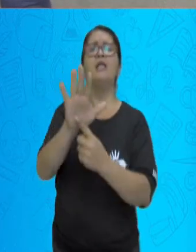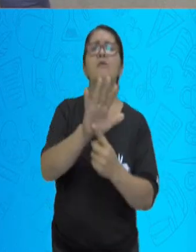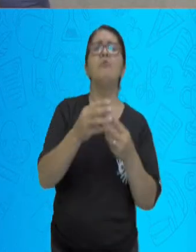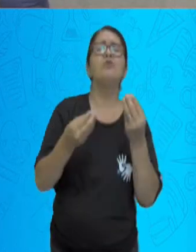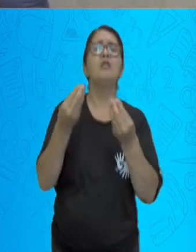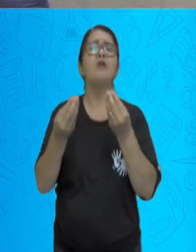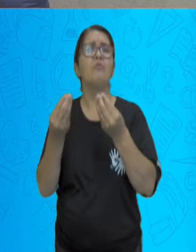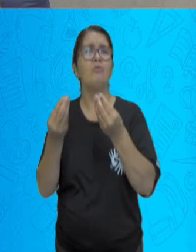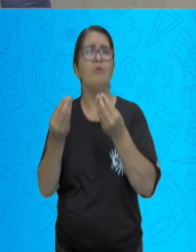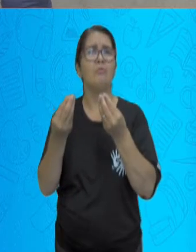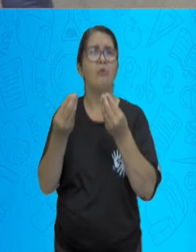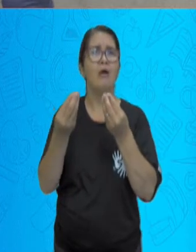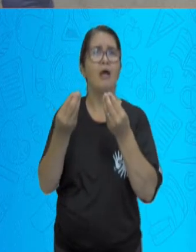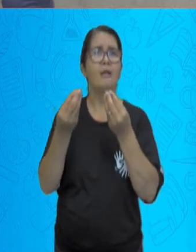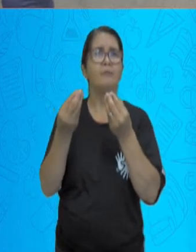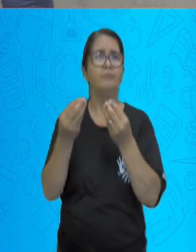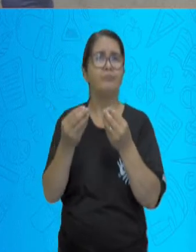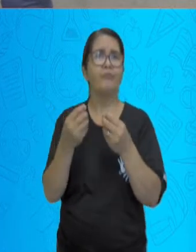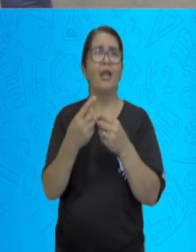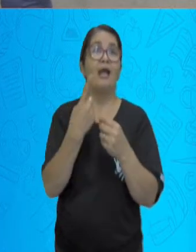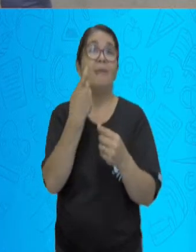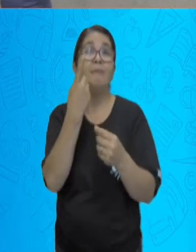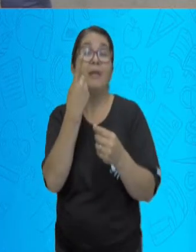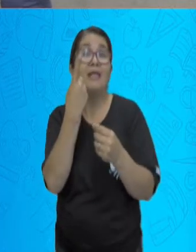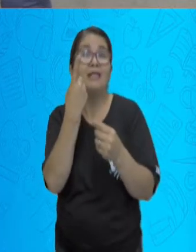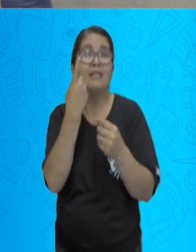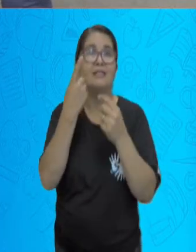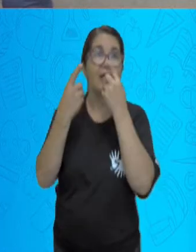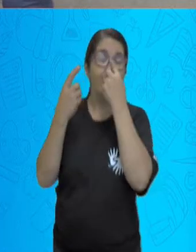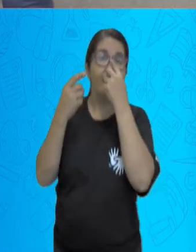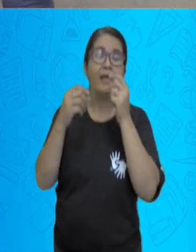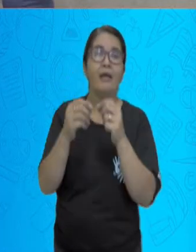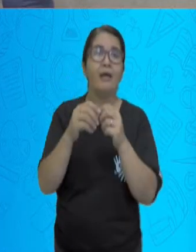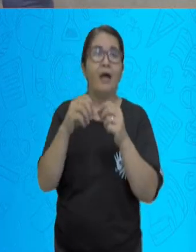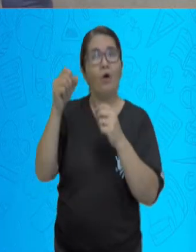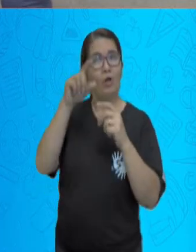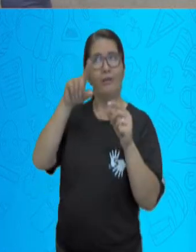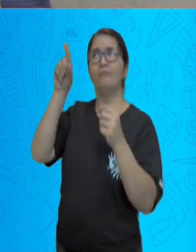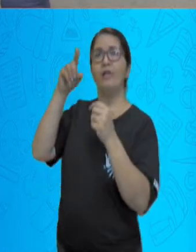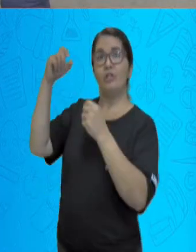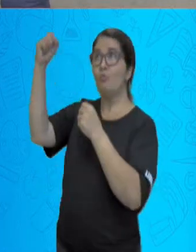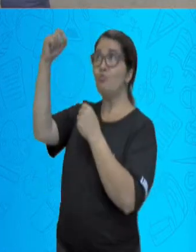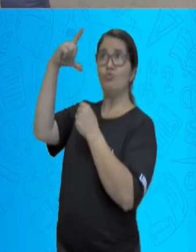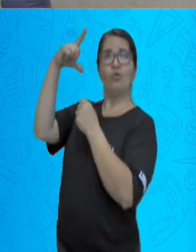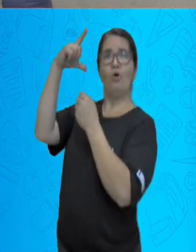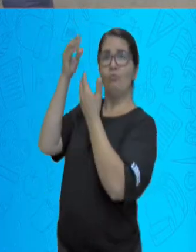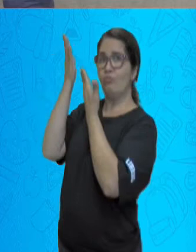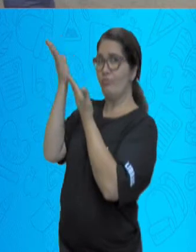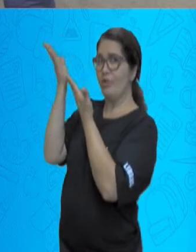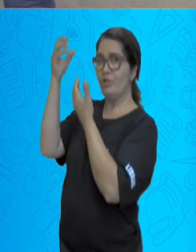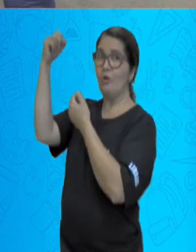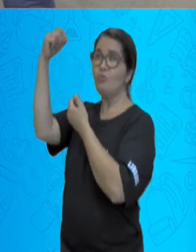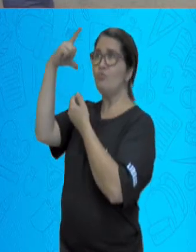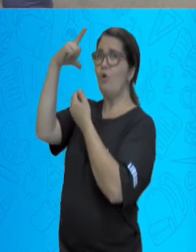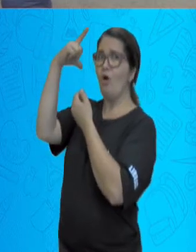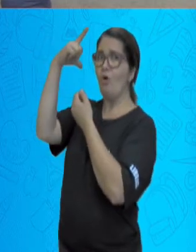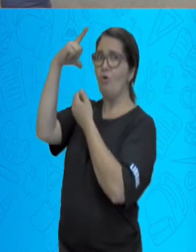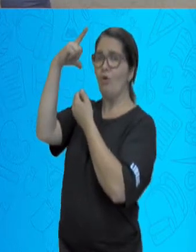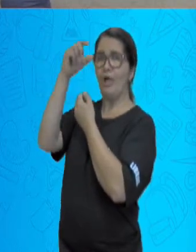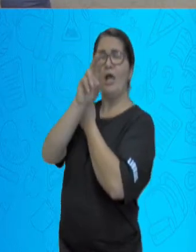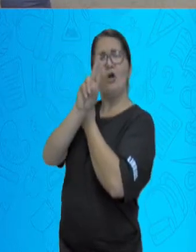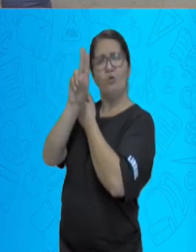forma. A imagem nós conseguimos compreender o sol. Então, sol. Sol é uma palavra